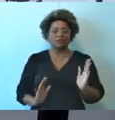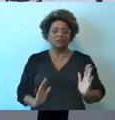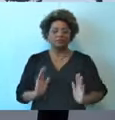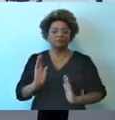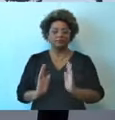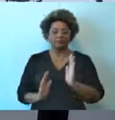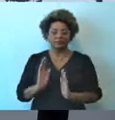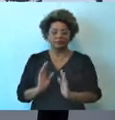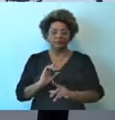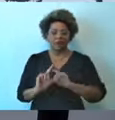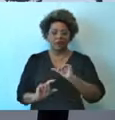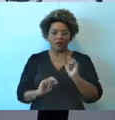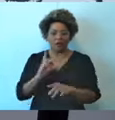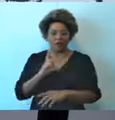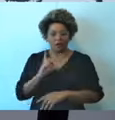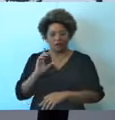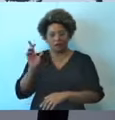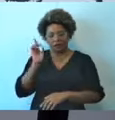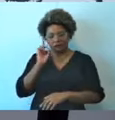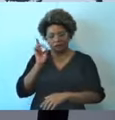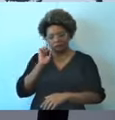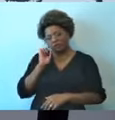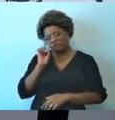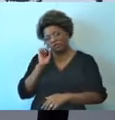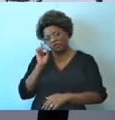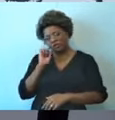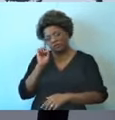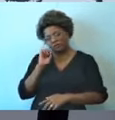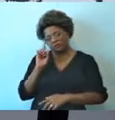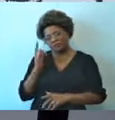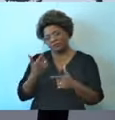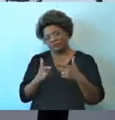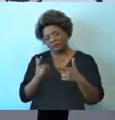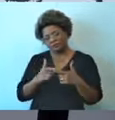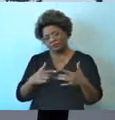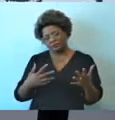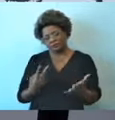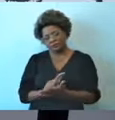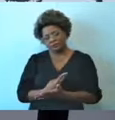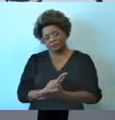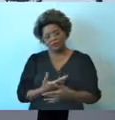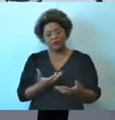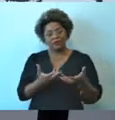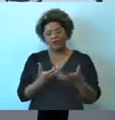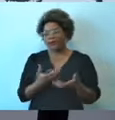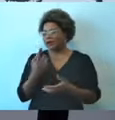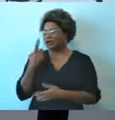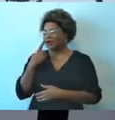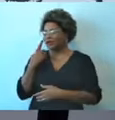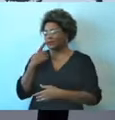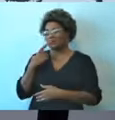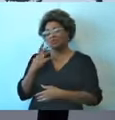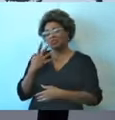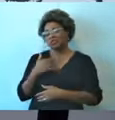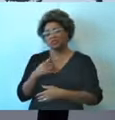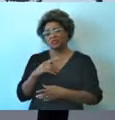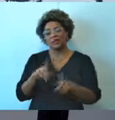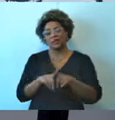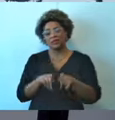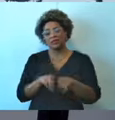o dia a dia do problema que a gente está tratando. Gostei muito de ouvir também o pessoal do Rod Seguro, Andy